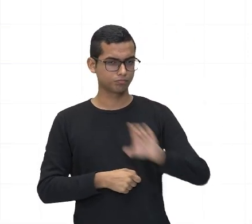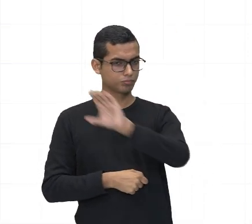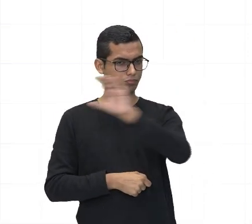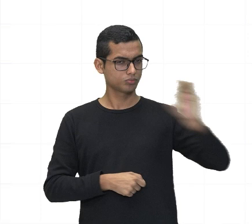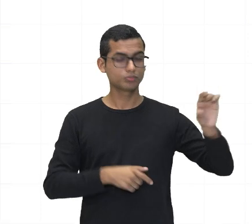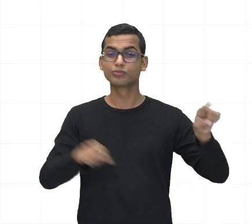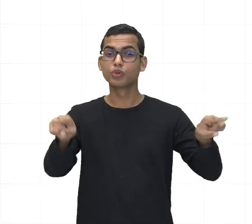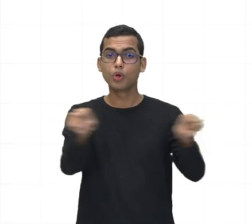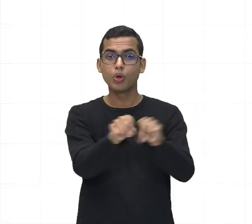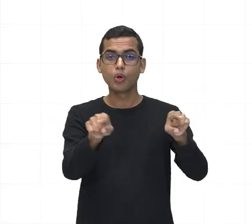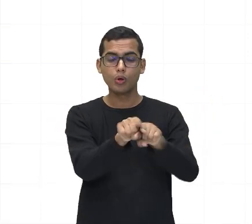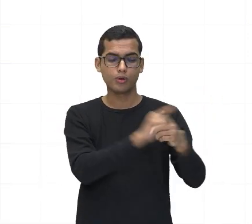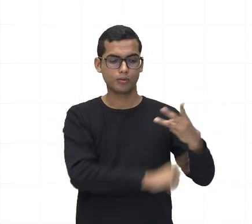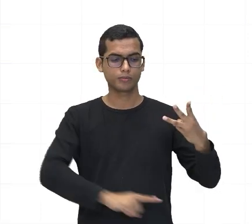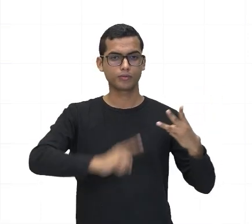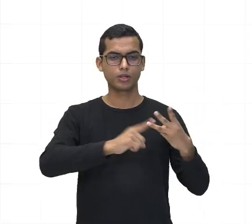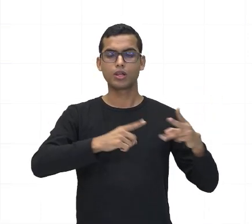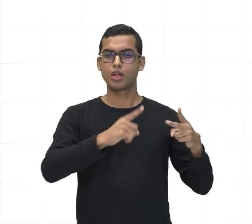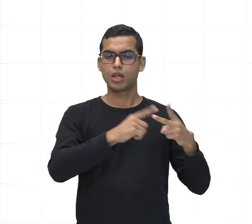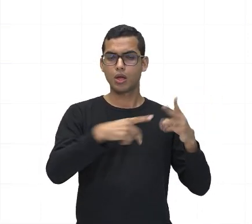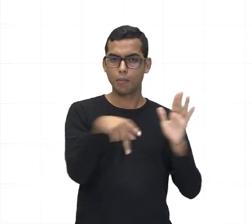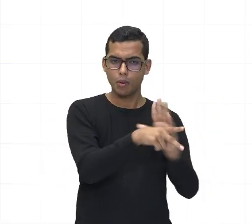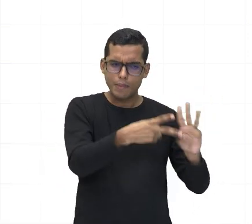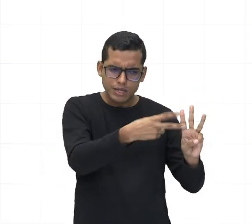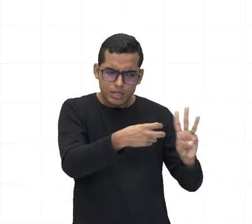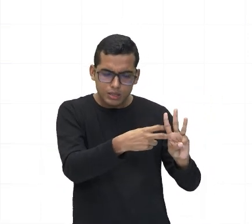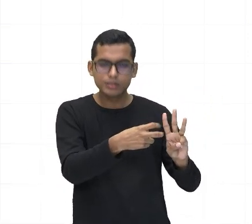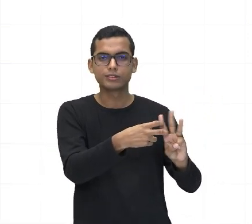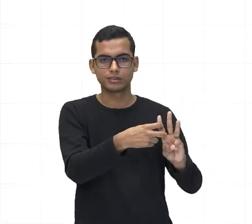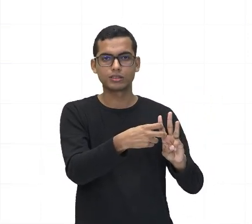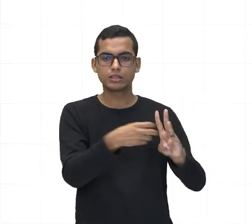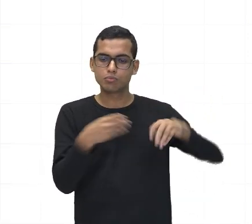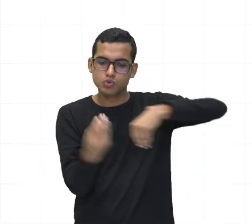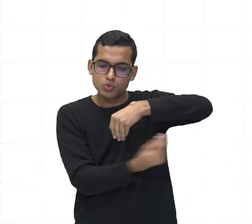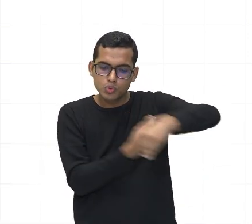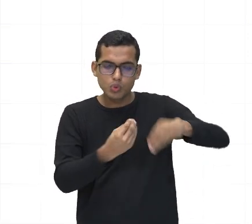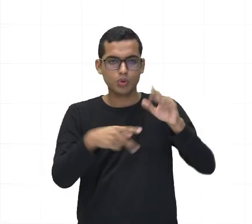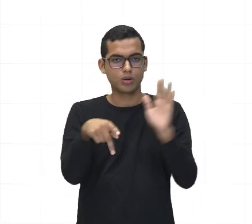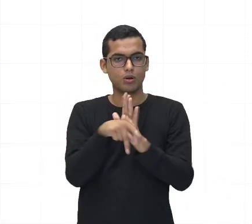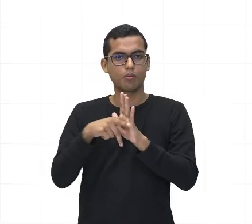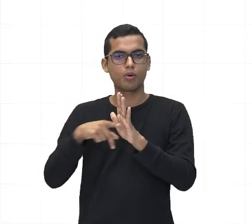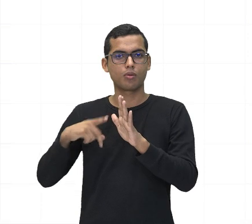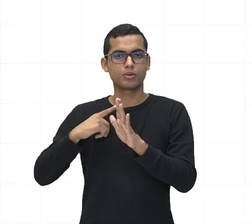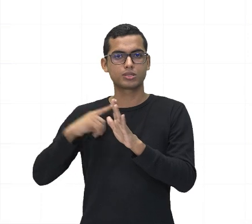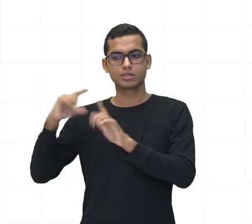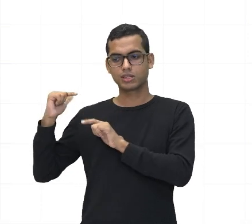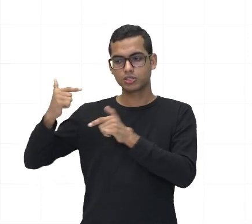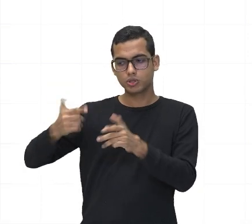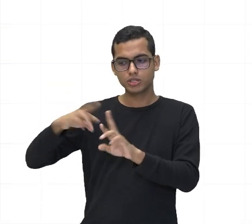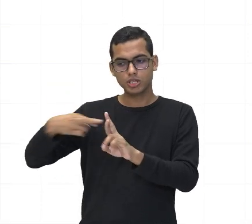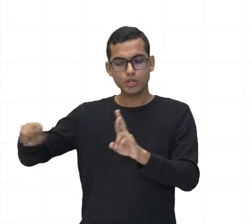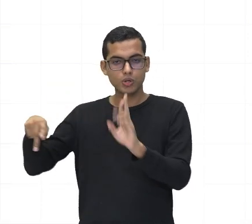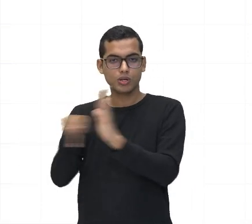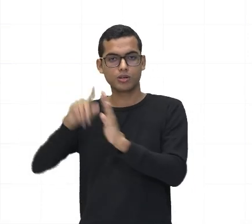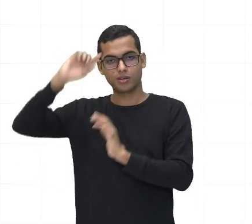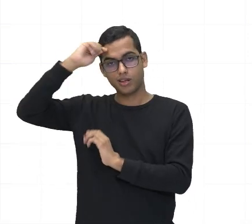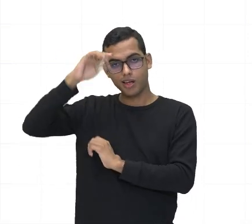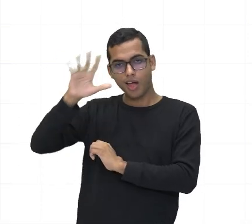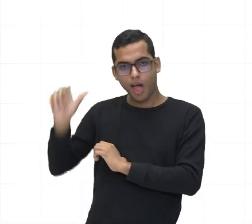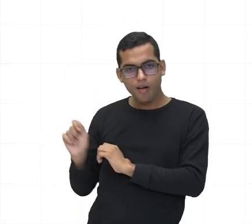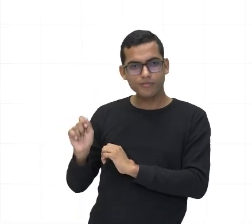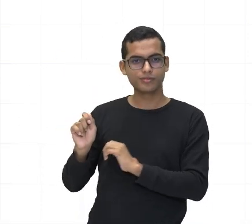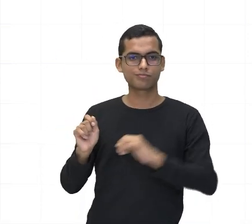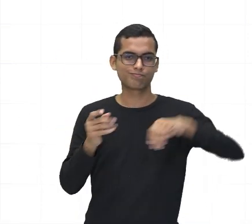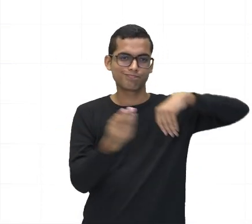religiões de matriz indígena, que nós veremos a seguir. Essas religiões já presentes aqui